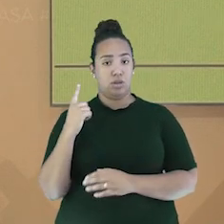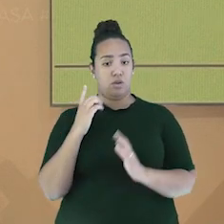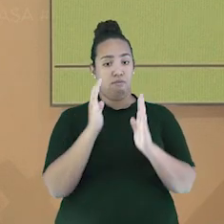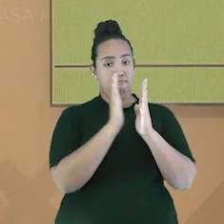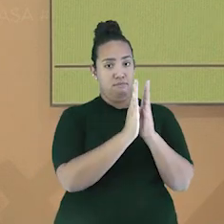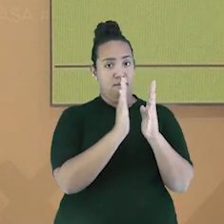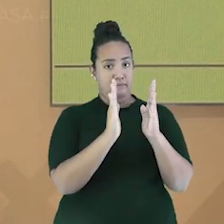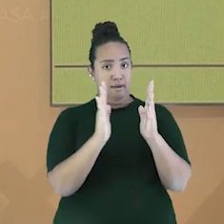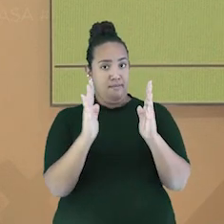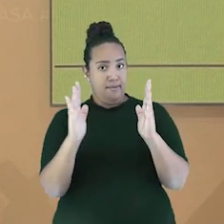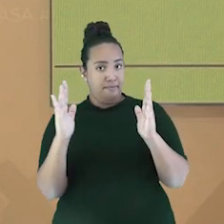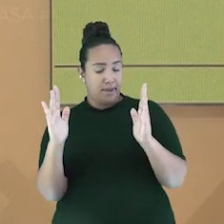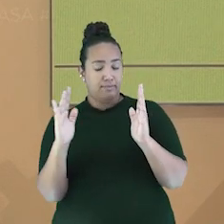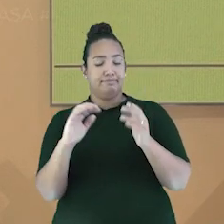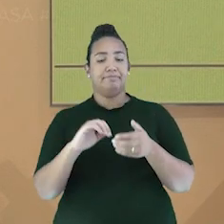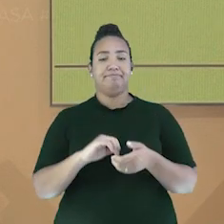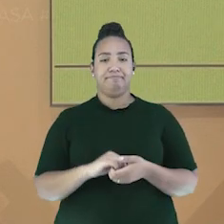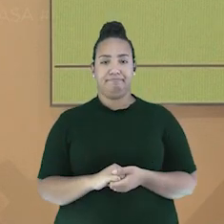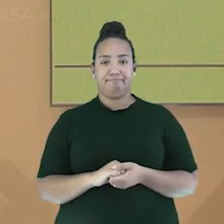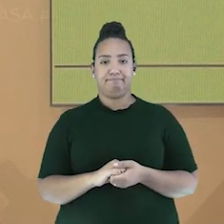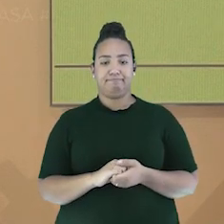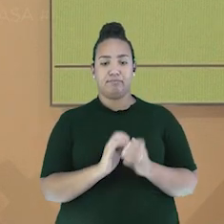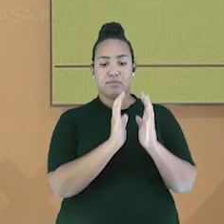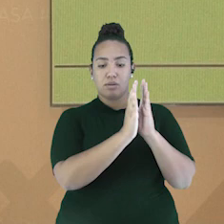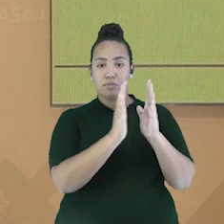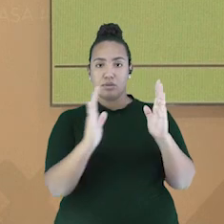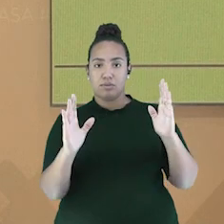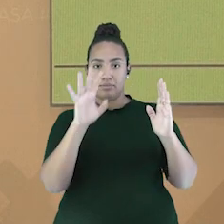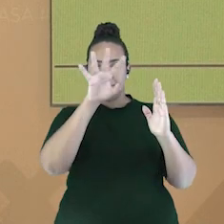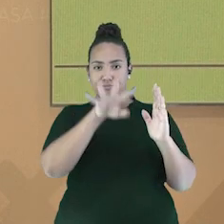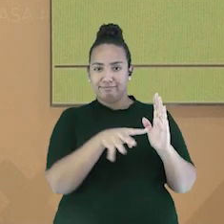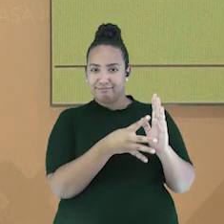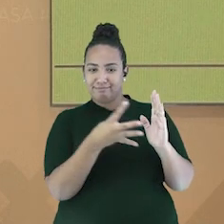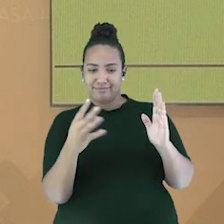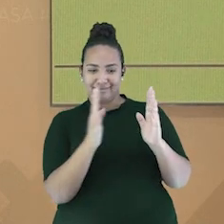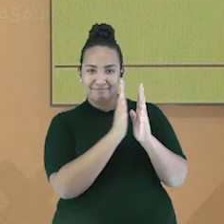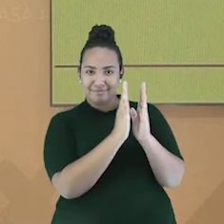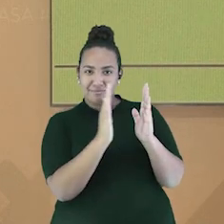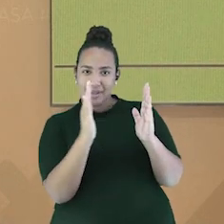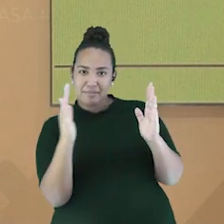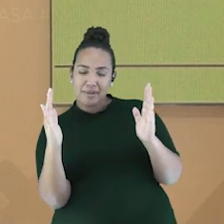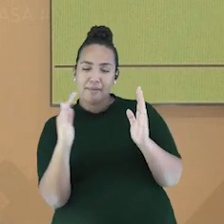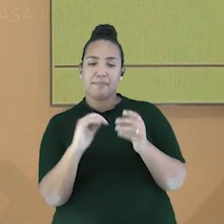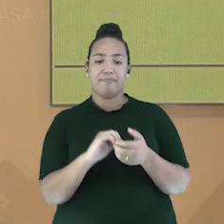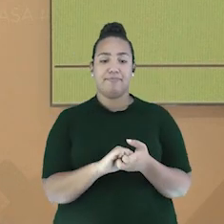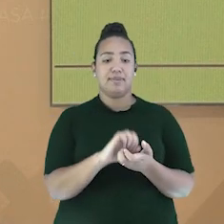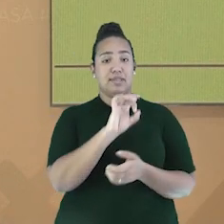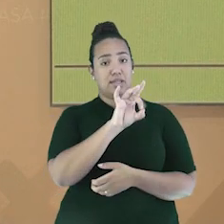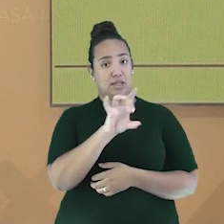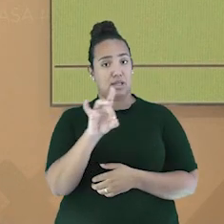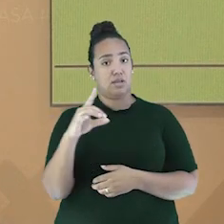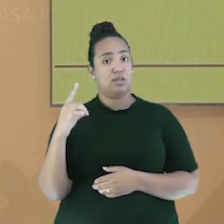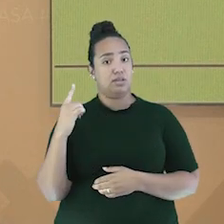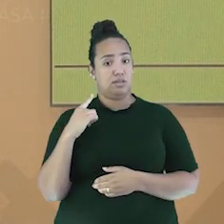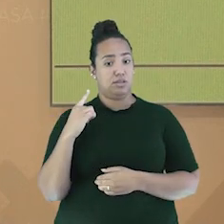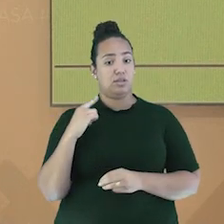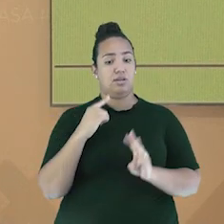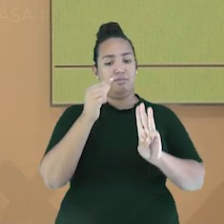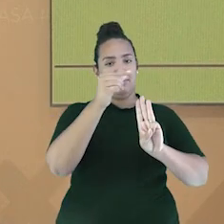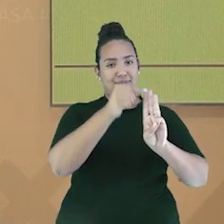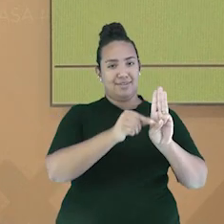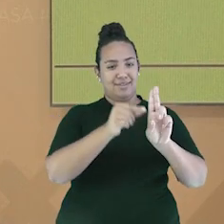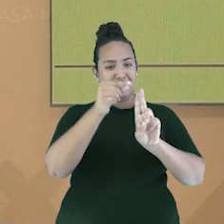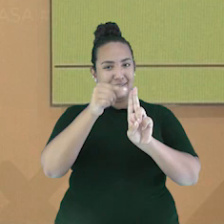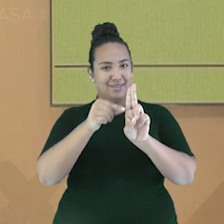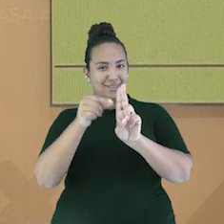chamado de ordem uma posição no quadro posicional cada um deles tem uma ordem uma casa decimal a